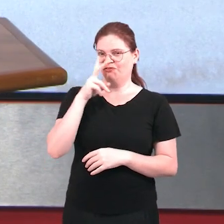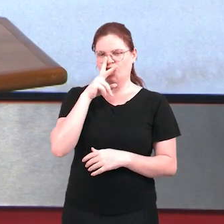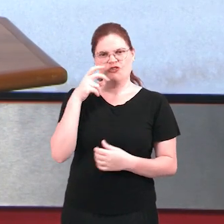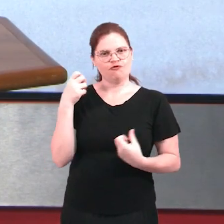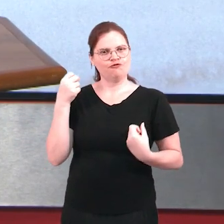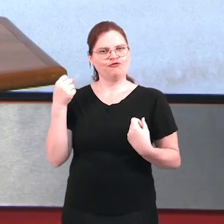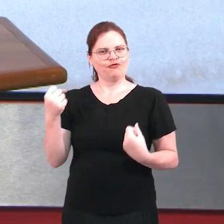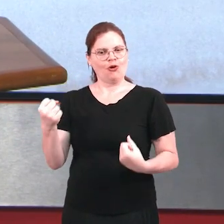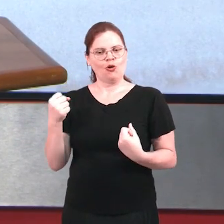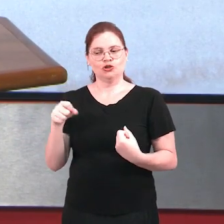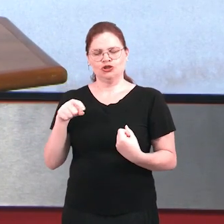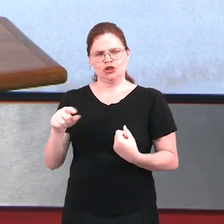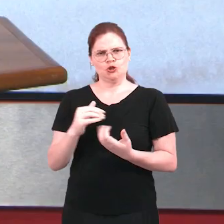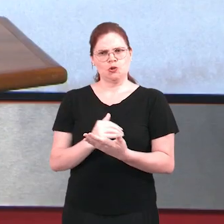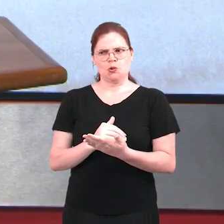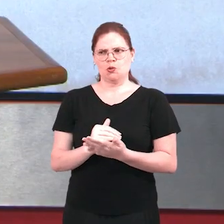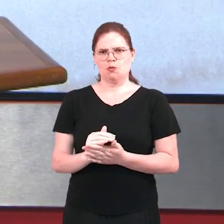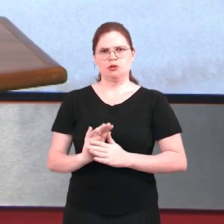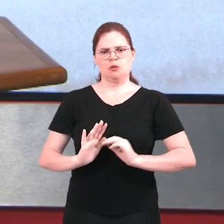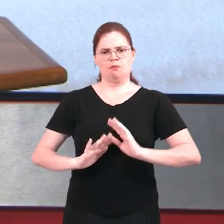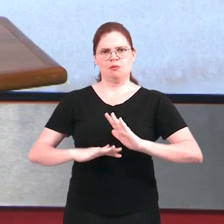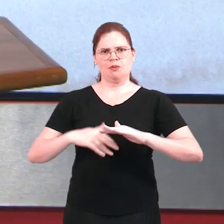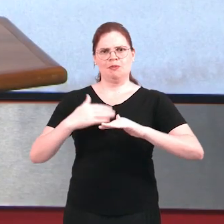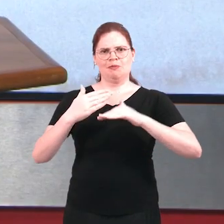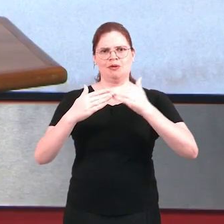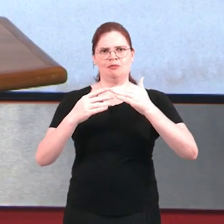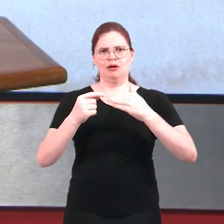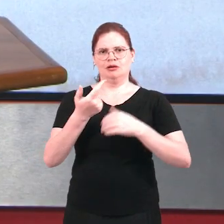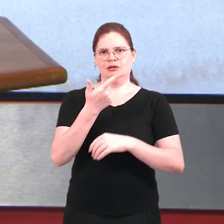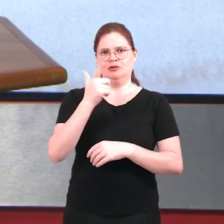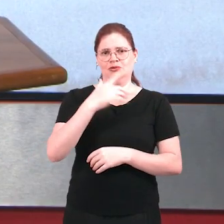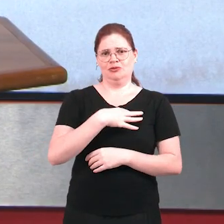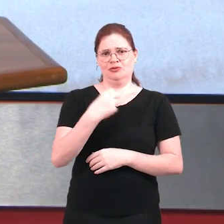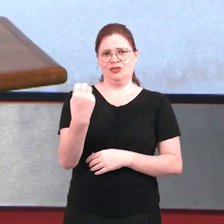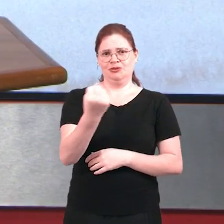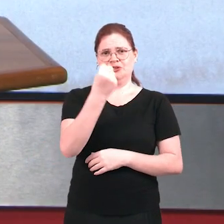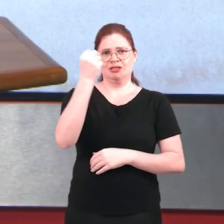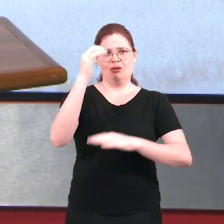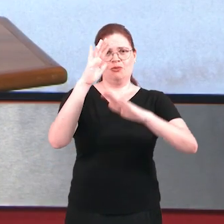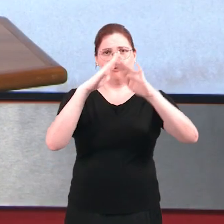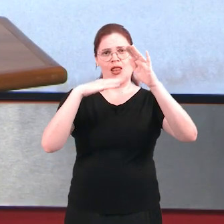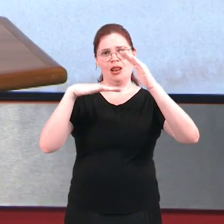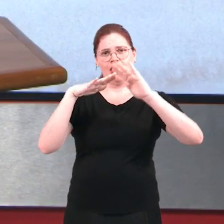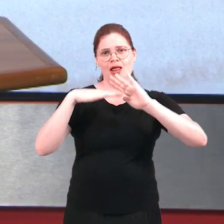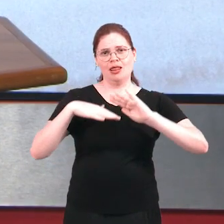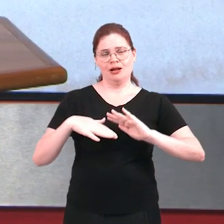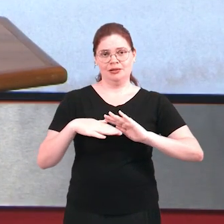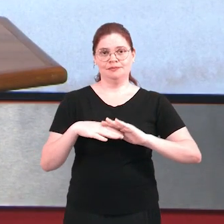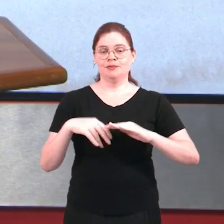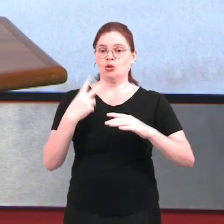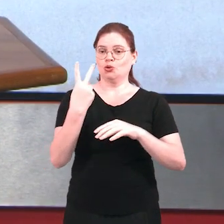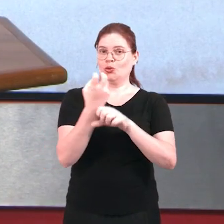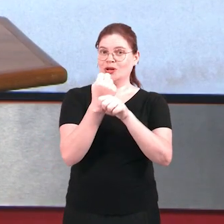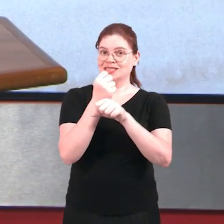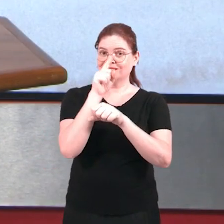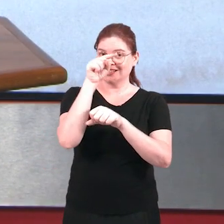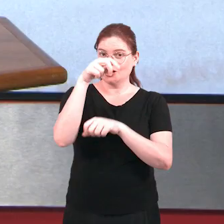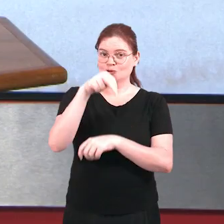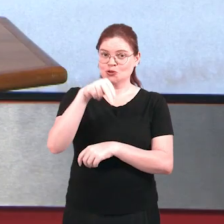entanto, começou a se sobressair sobre a fraqueza de Isbosete. E após 2 anos de